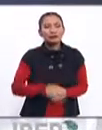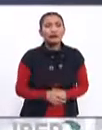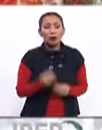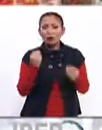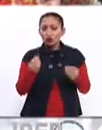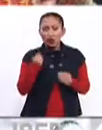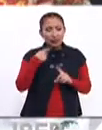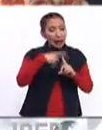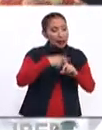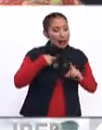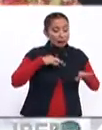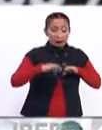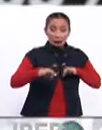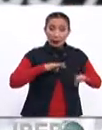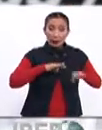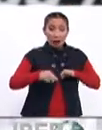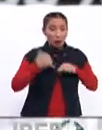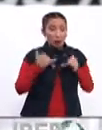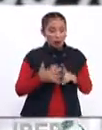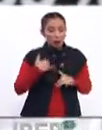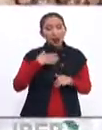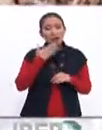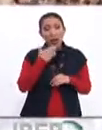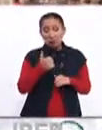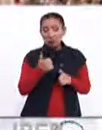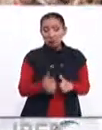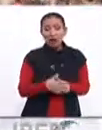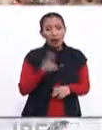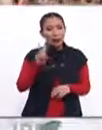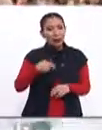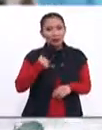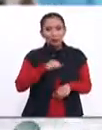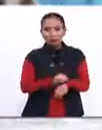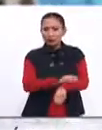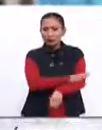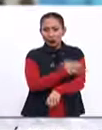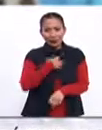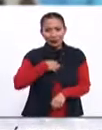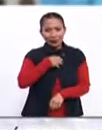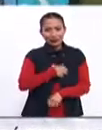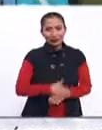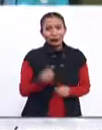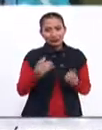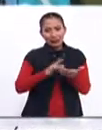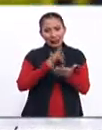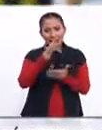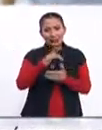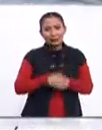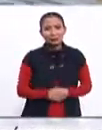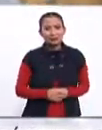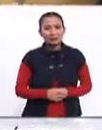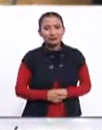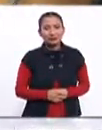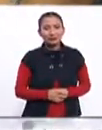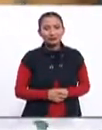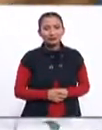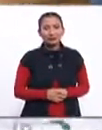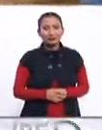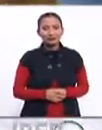levamos muitas tarefas para fazer, que não são menores, que estão boníssimas. Na verdade, estou emocionada, estou contenta. Muitas graças,